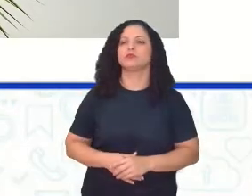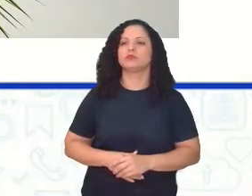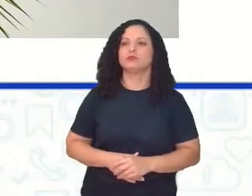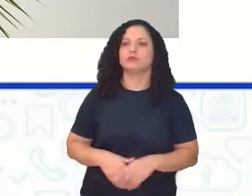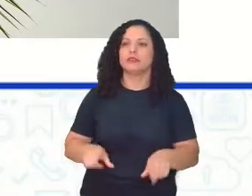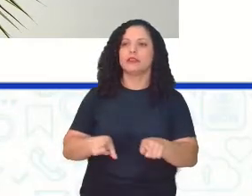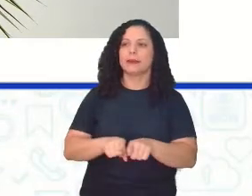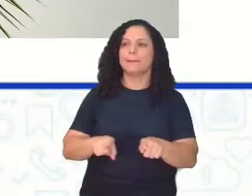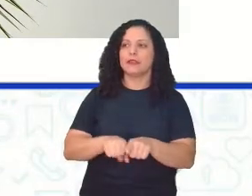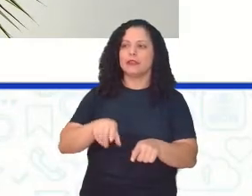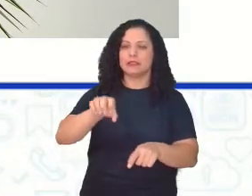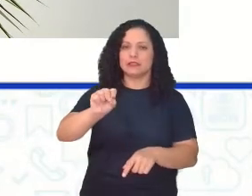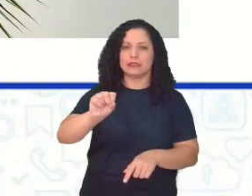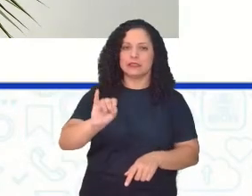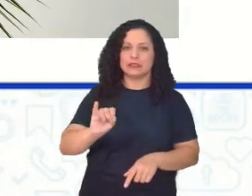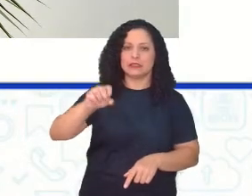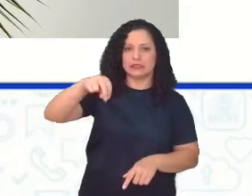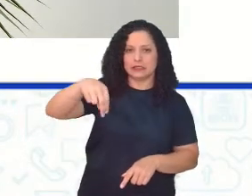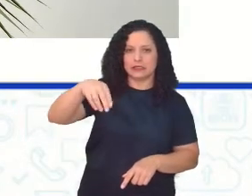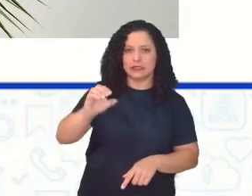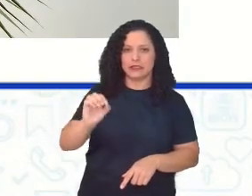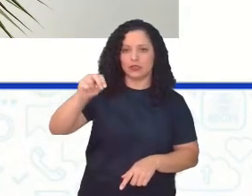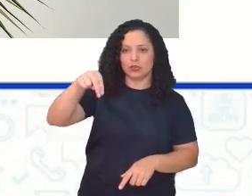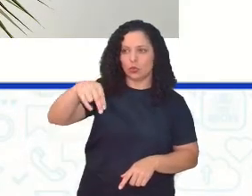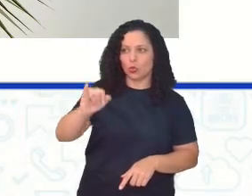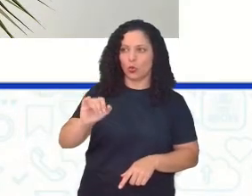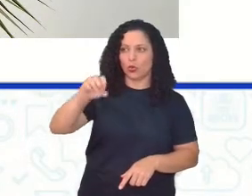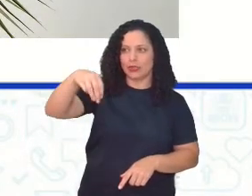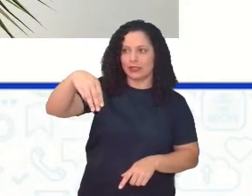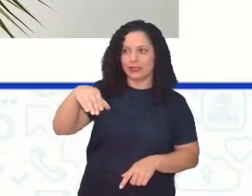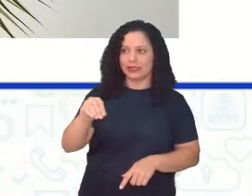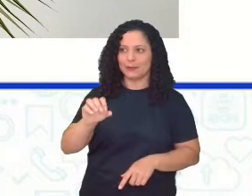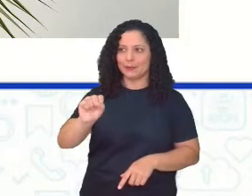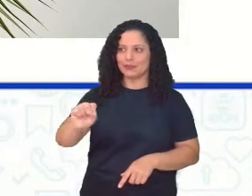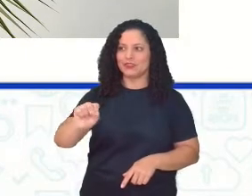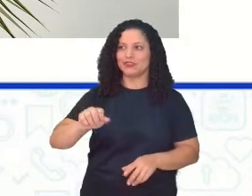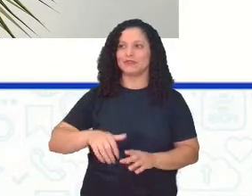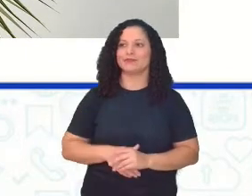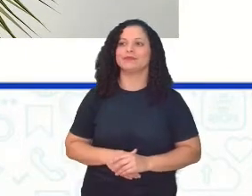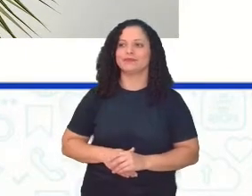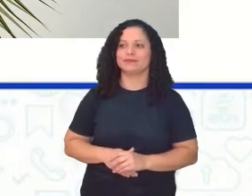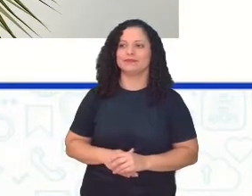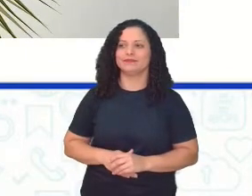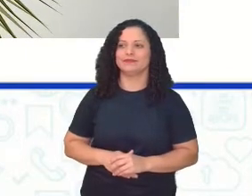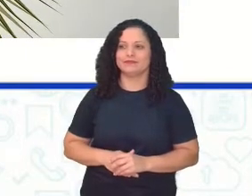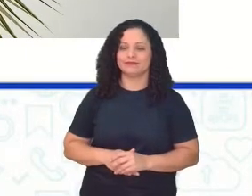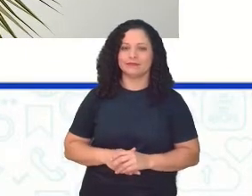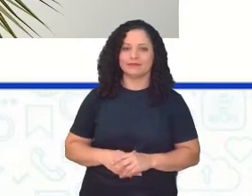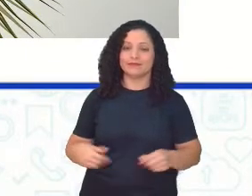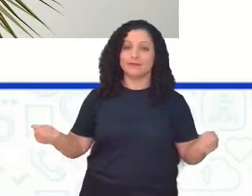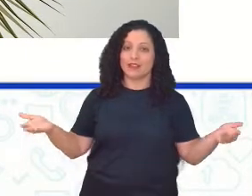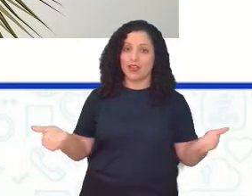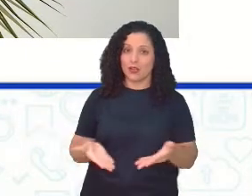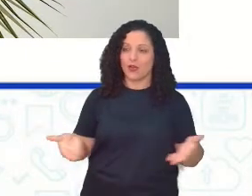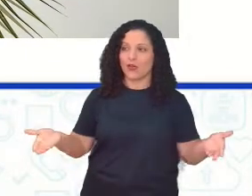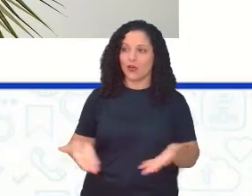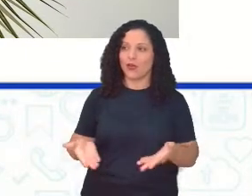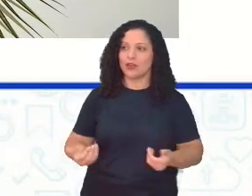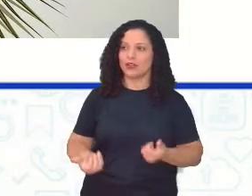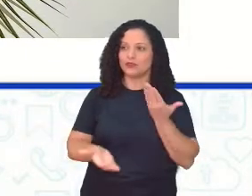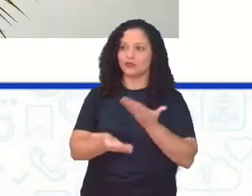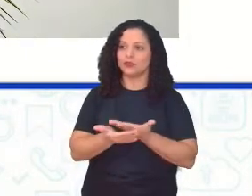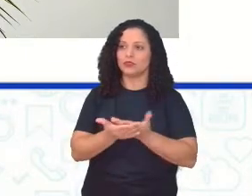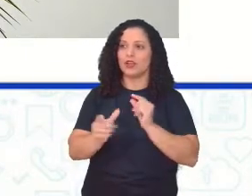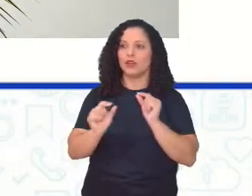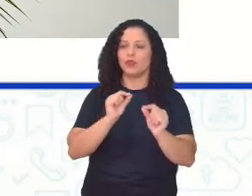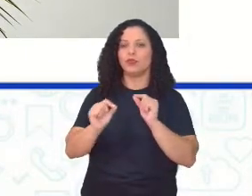Sinônimos, né? Vamos ver aí o que é sinônimo, não é? Porque... Pode Perdão, falar, professora. É porque agora a gente vai começar a ver o que é os